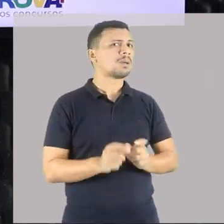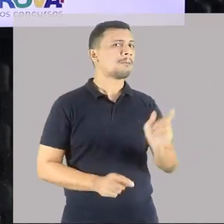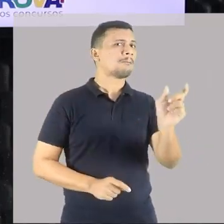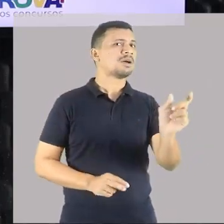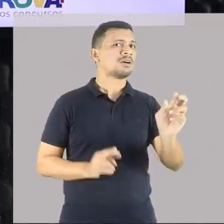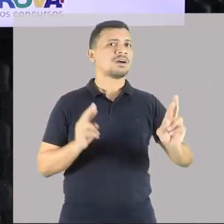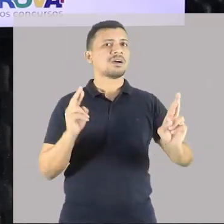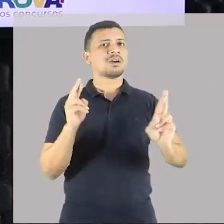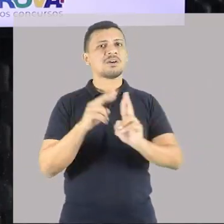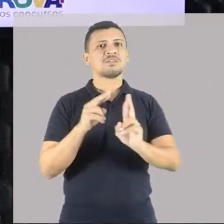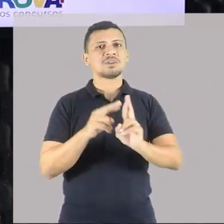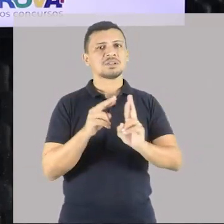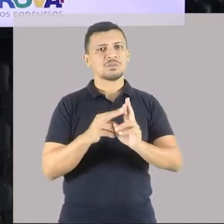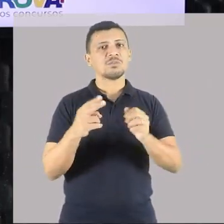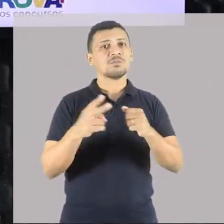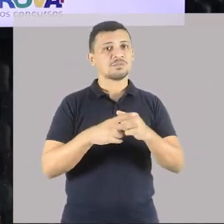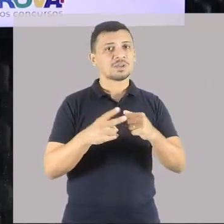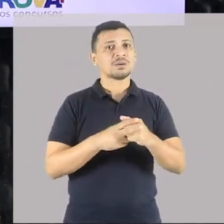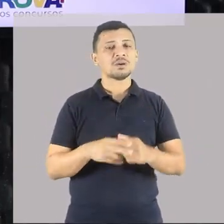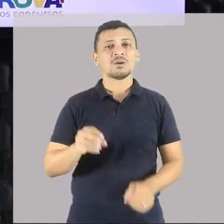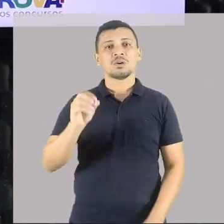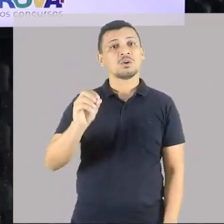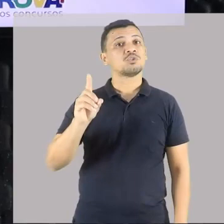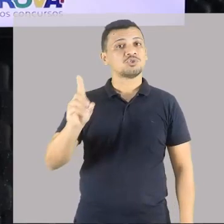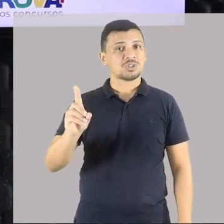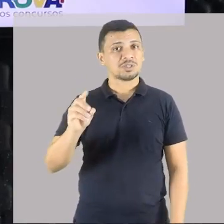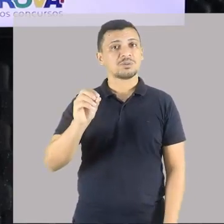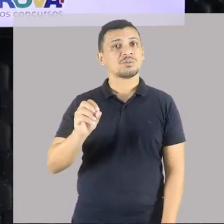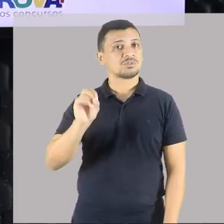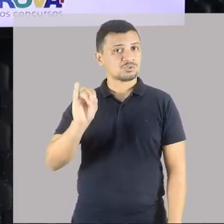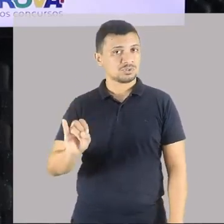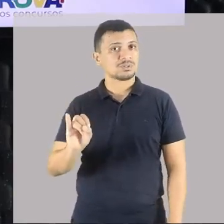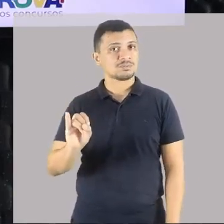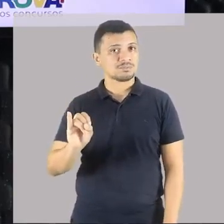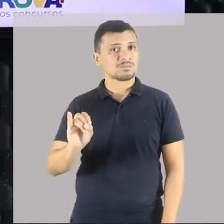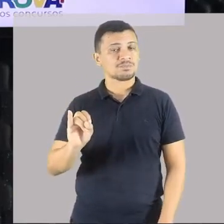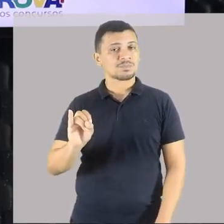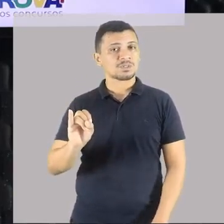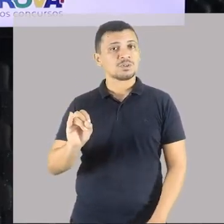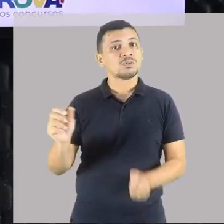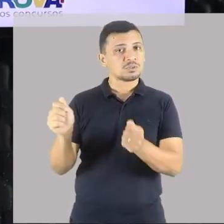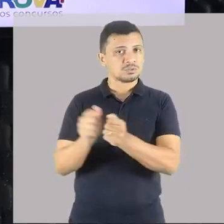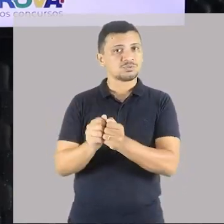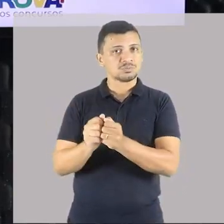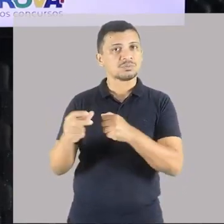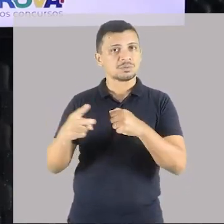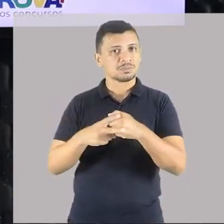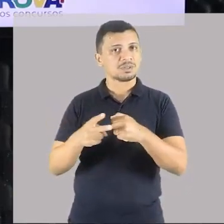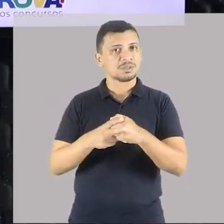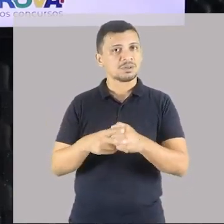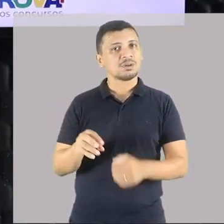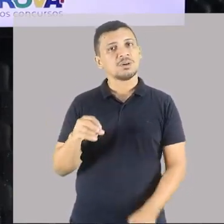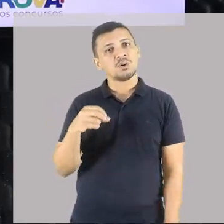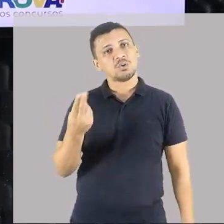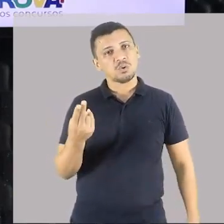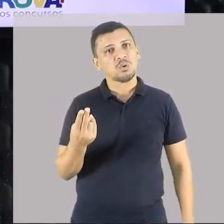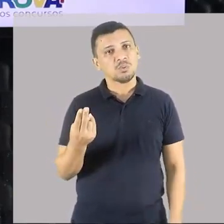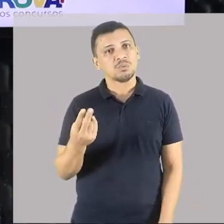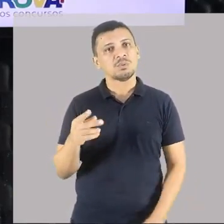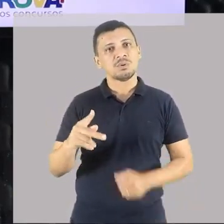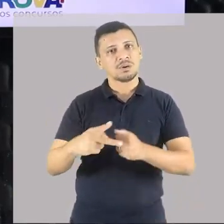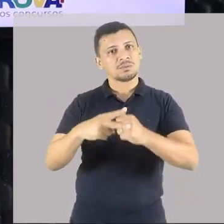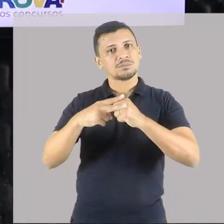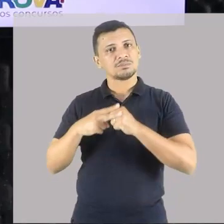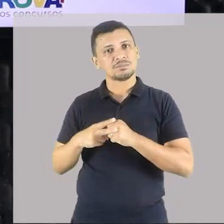está se referindo ao verbo, ele pode ser um objeto direto, um objeto indireto, um adjunto adverbial ou um agente da